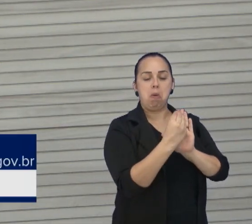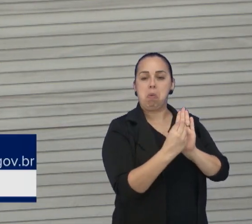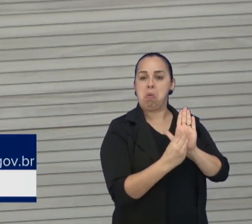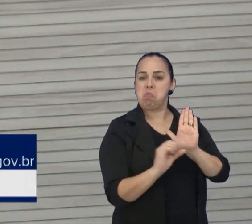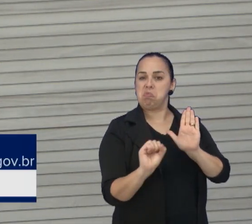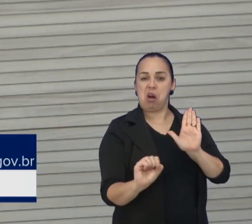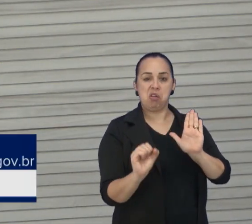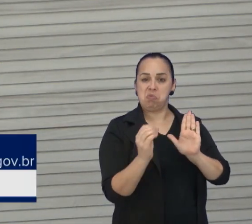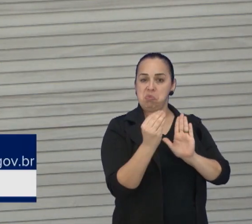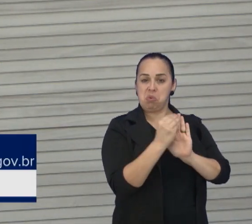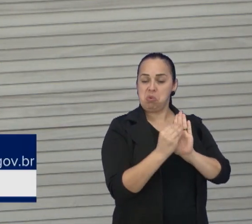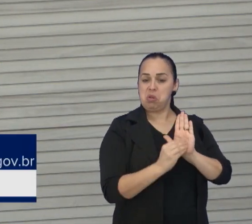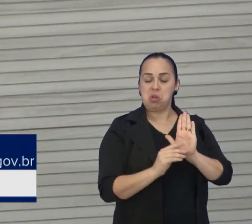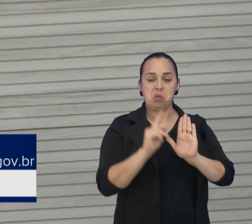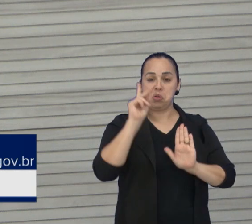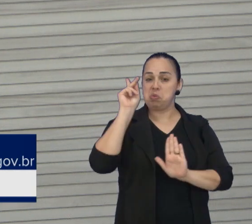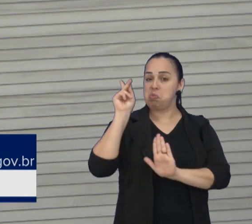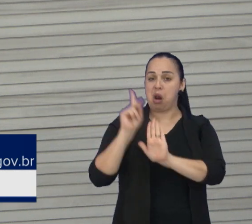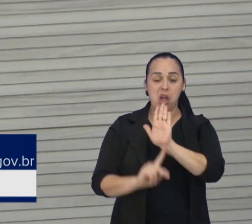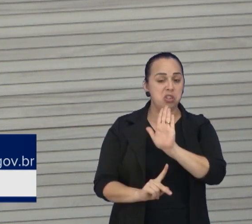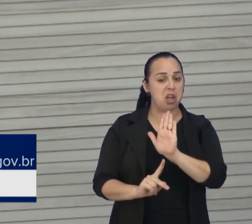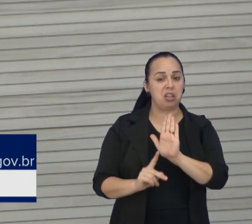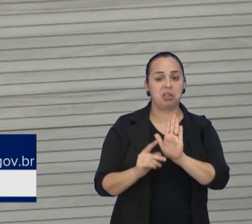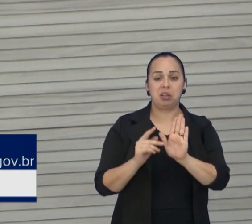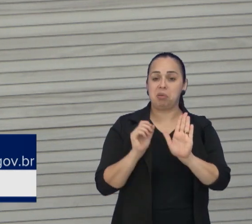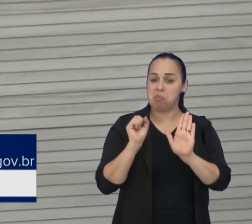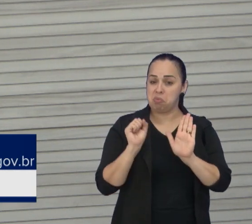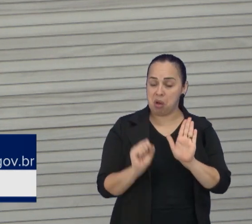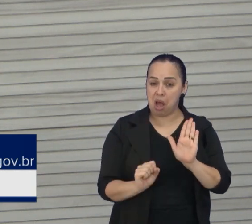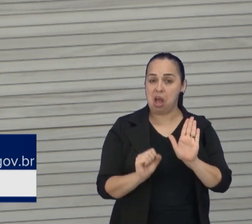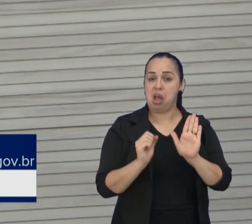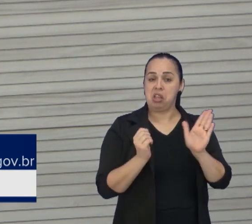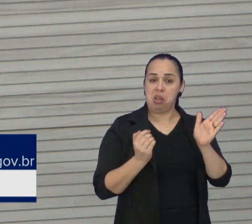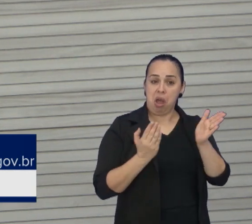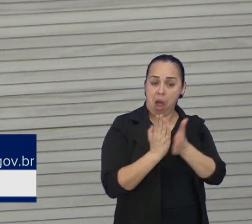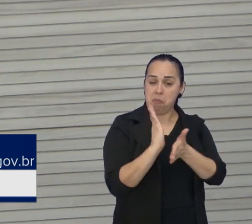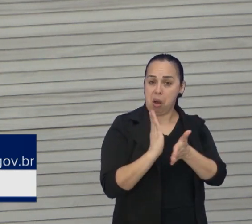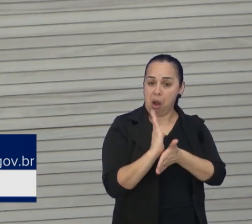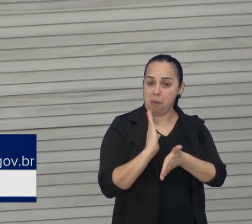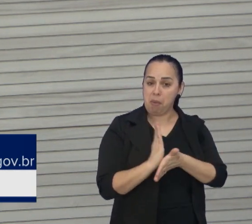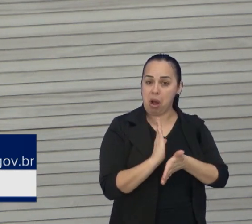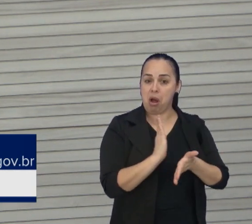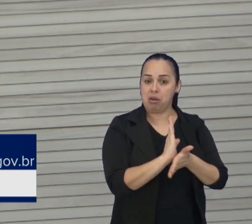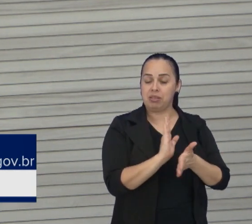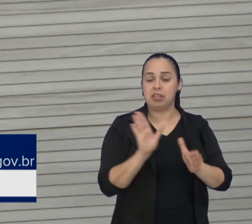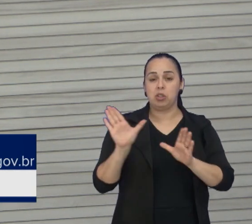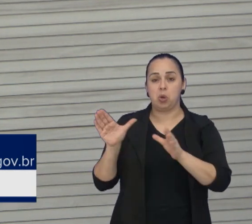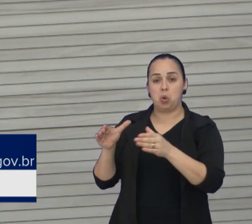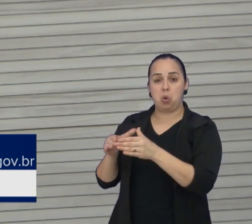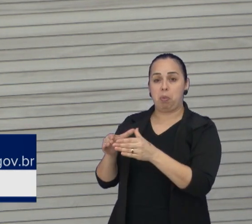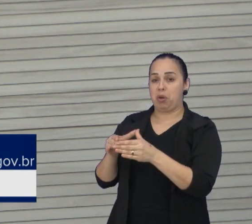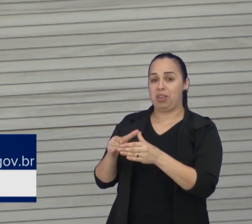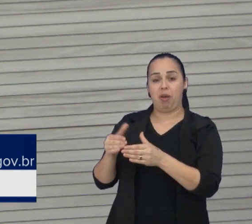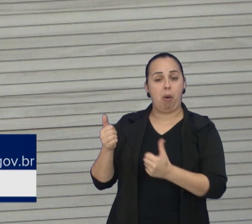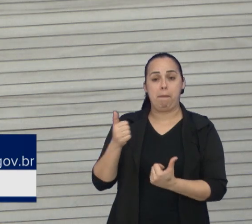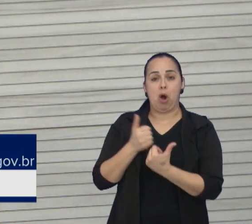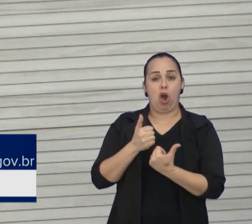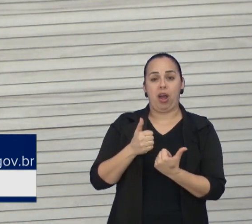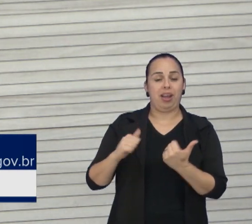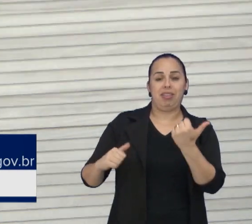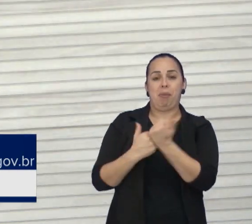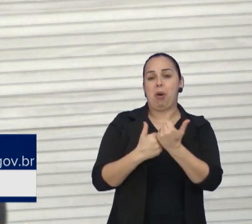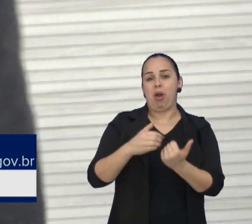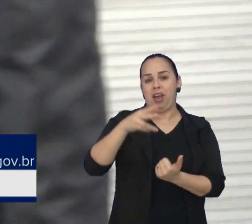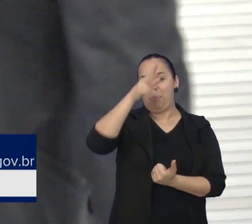Aqui todos os projetos da situação são aprovados, da oposição são rejeitados.